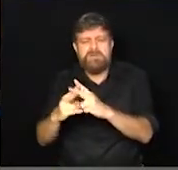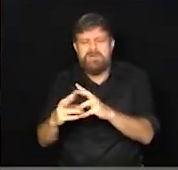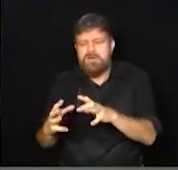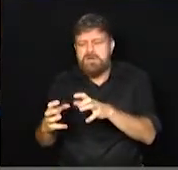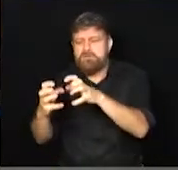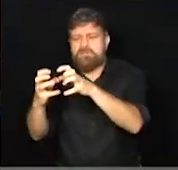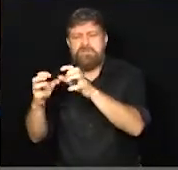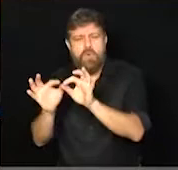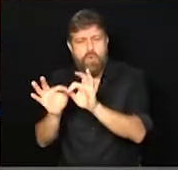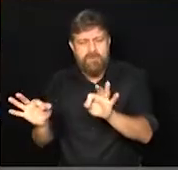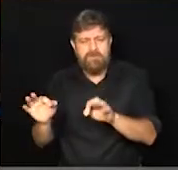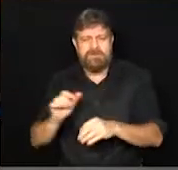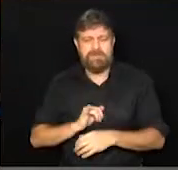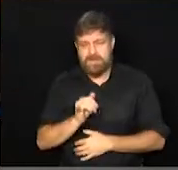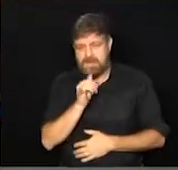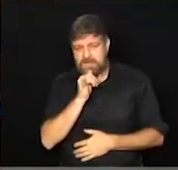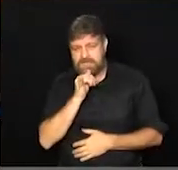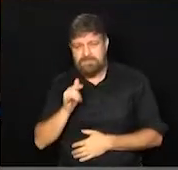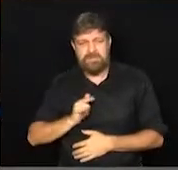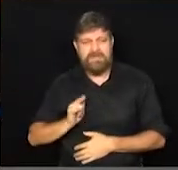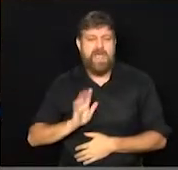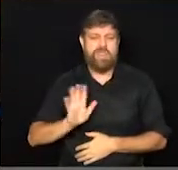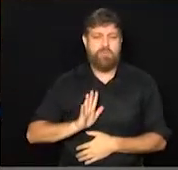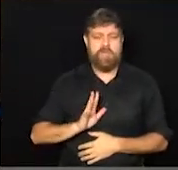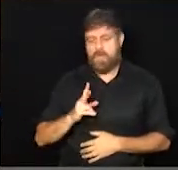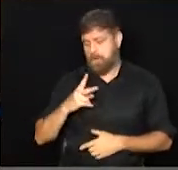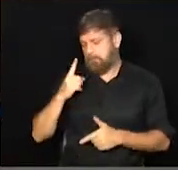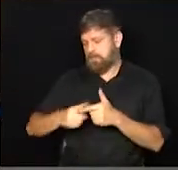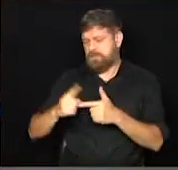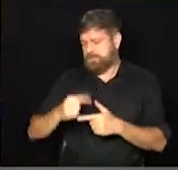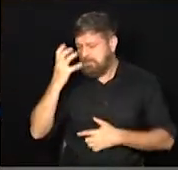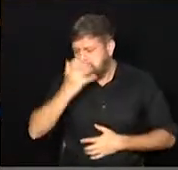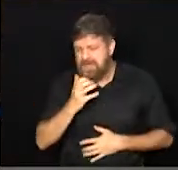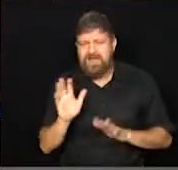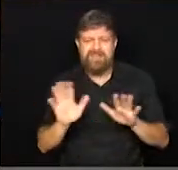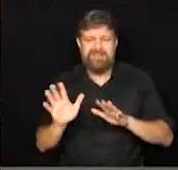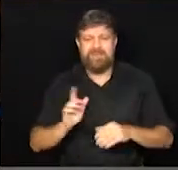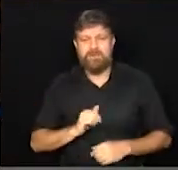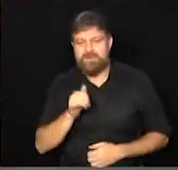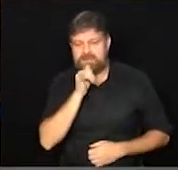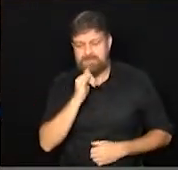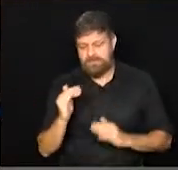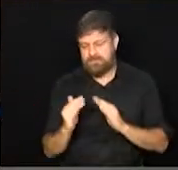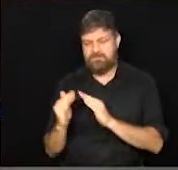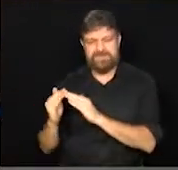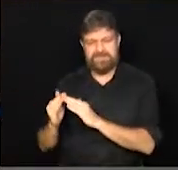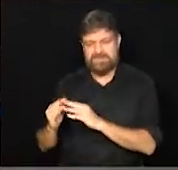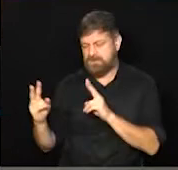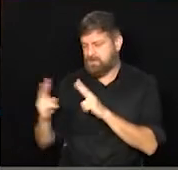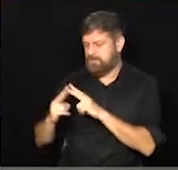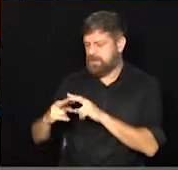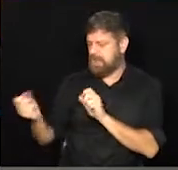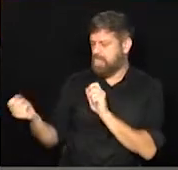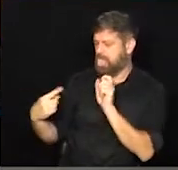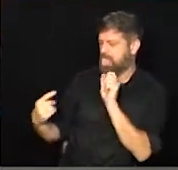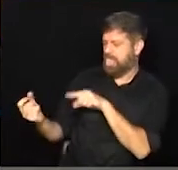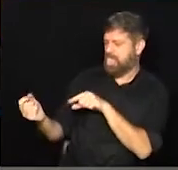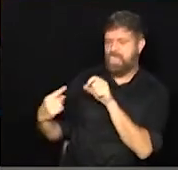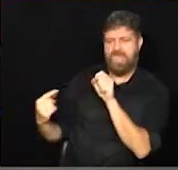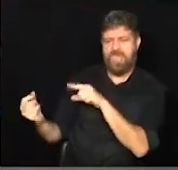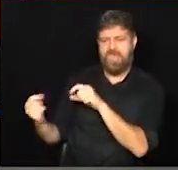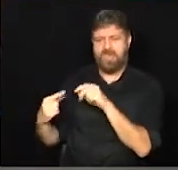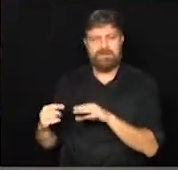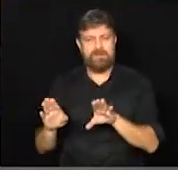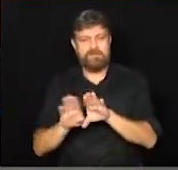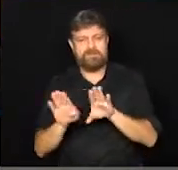são delitos de menor potencial ofensivo, briga de vizinho, né? Então, assim,